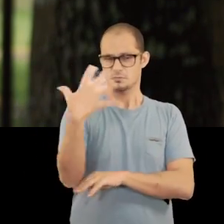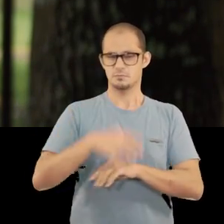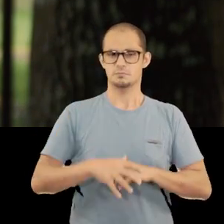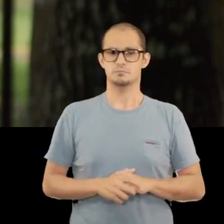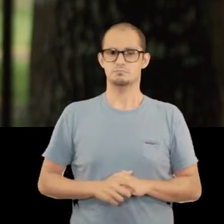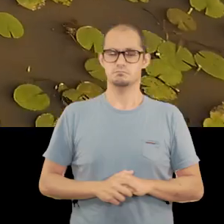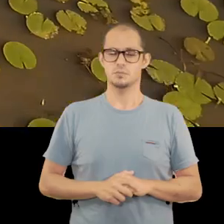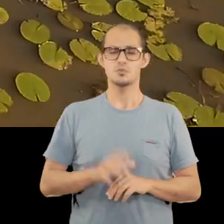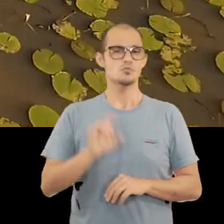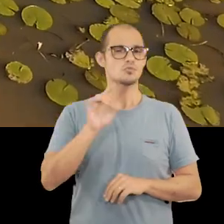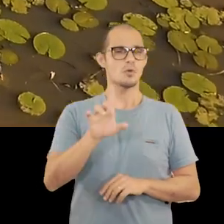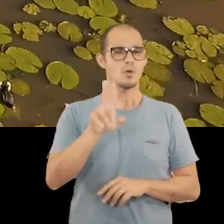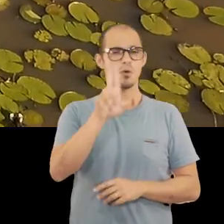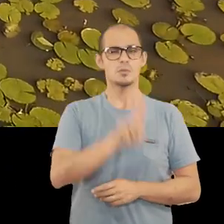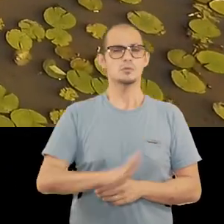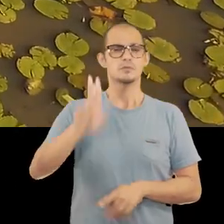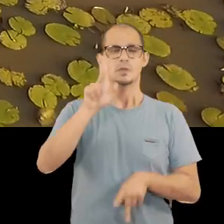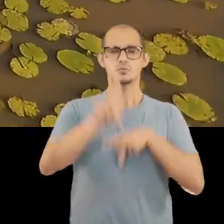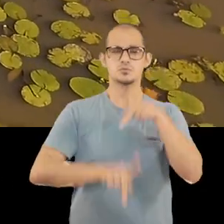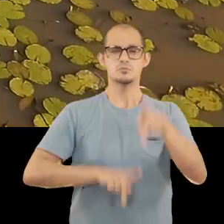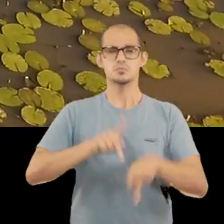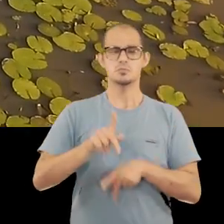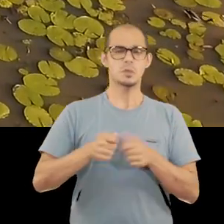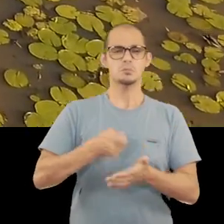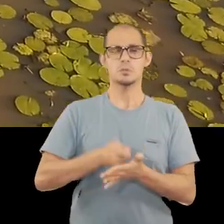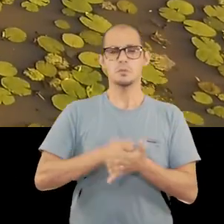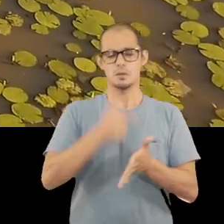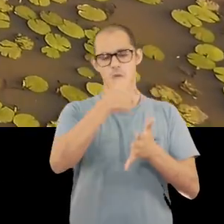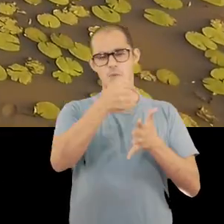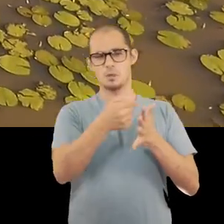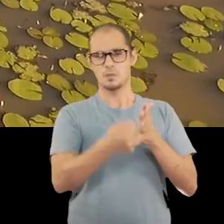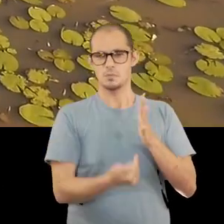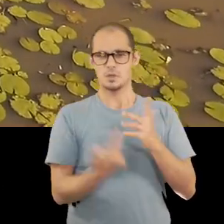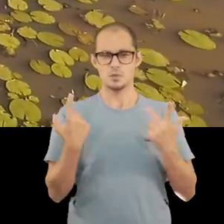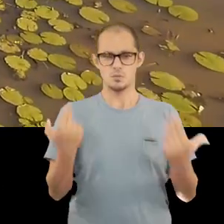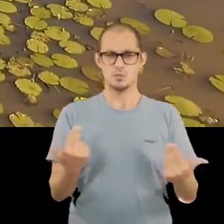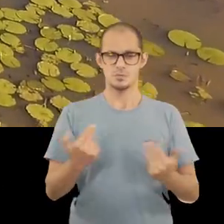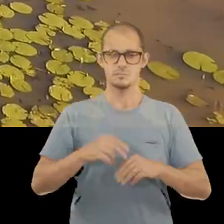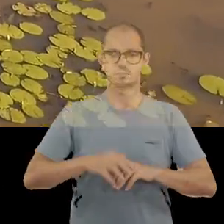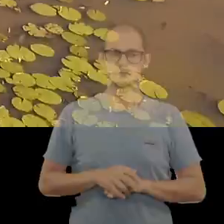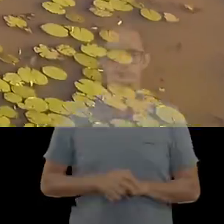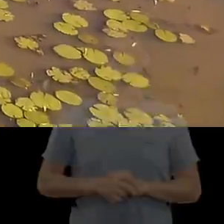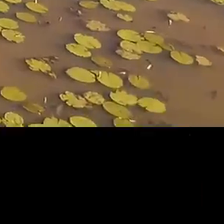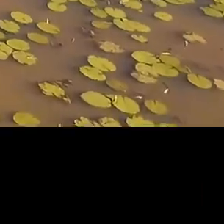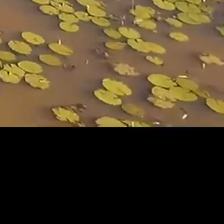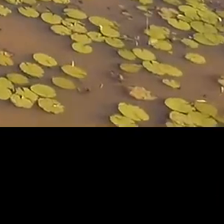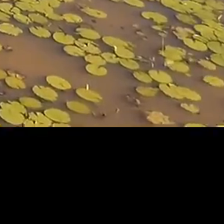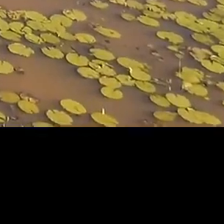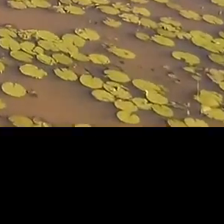educação ambiental. Só uma universidade pública cumpre tantas funções como essa.